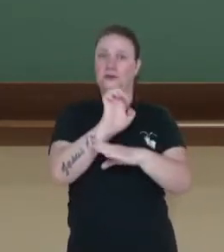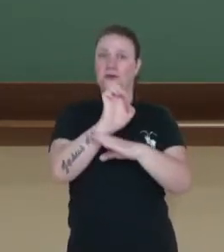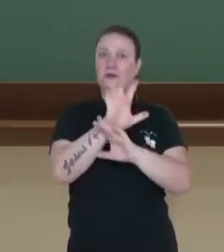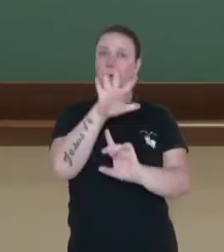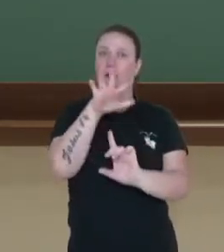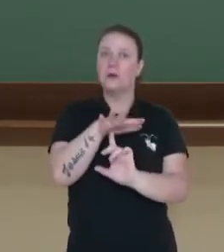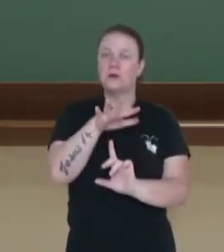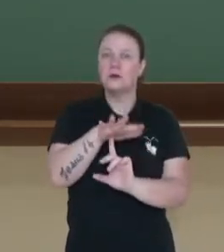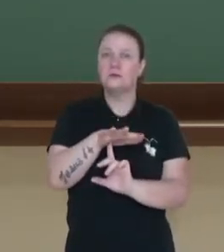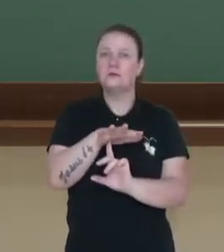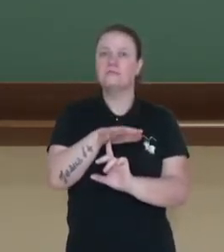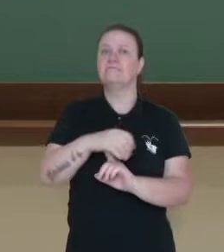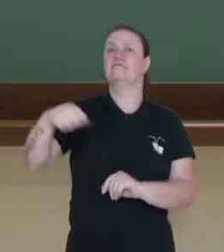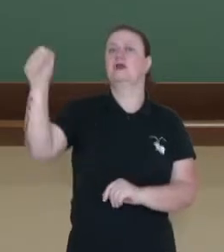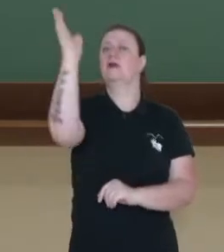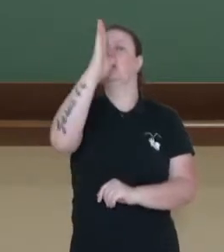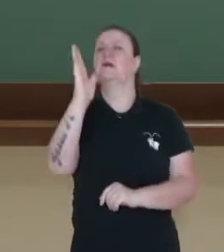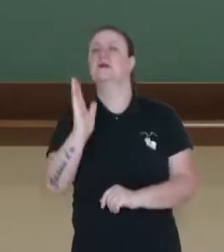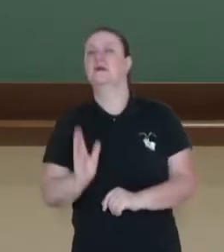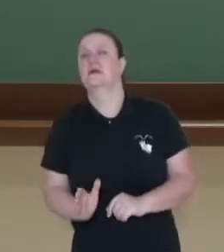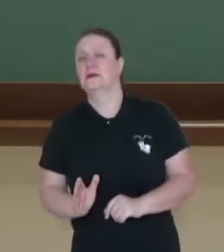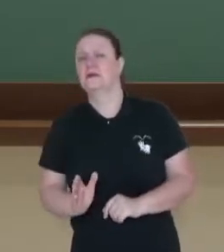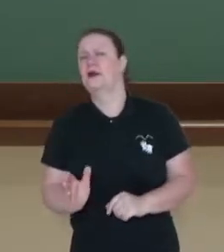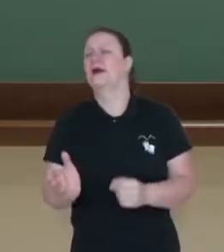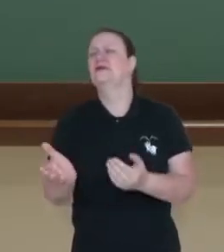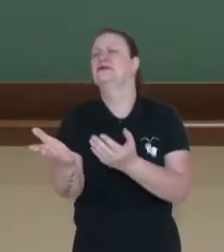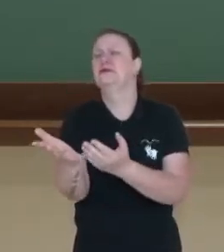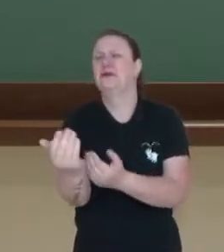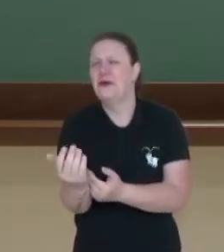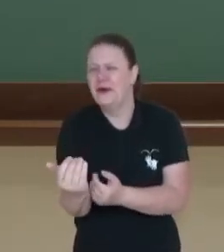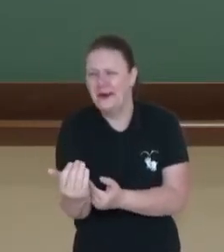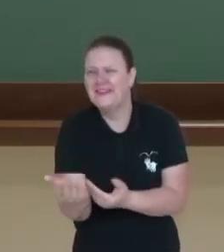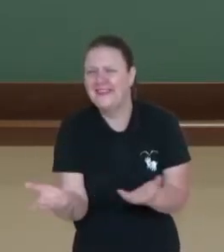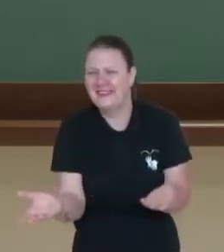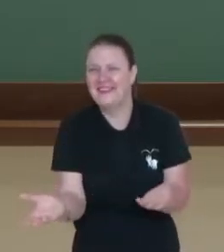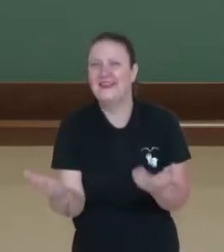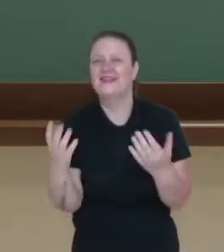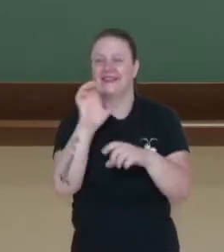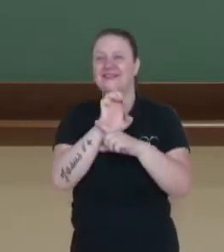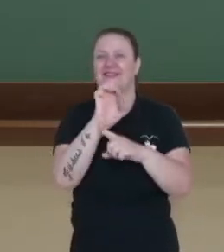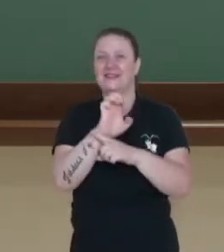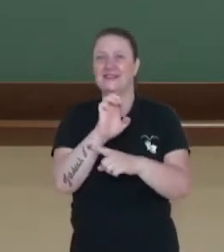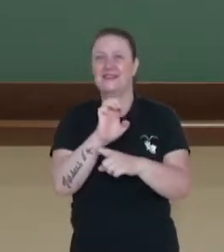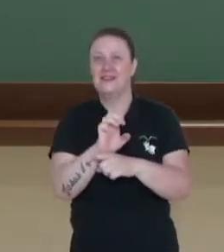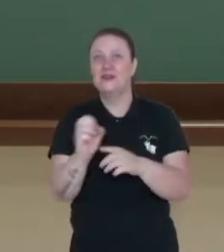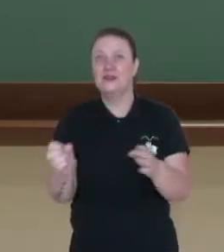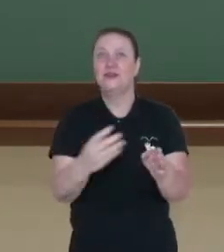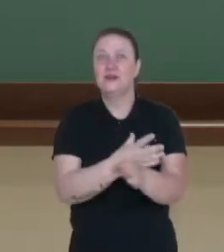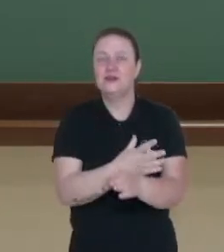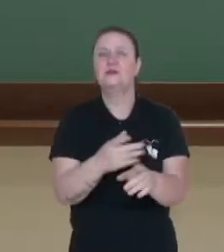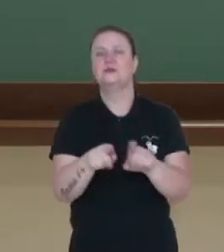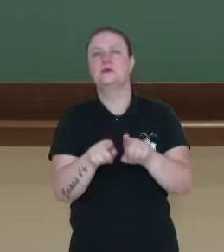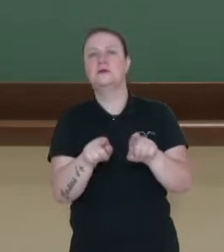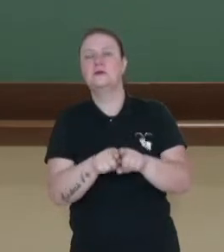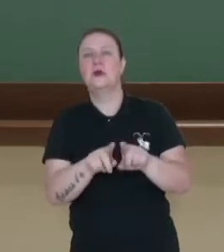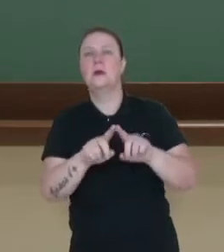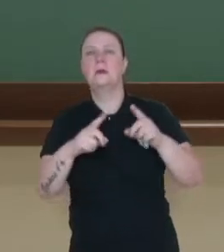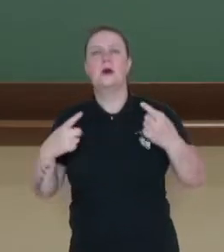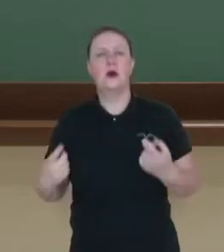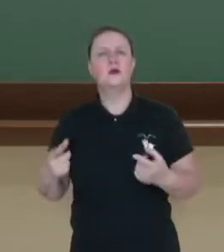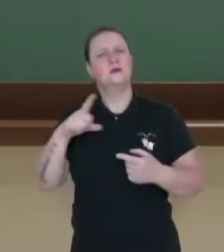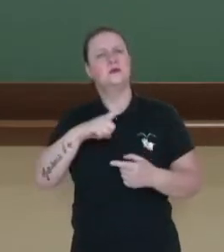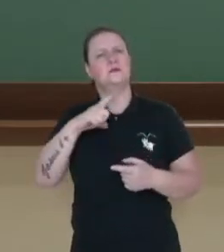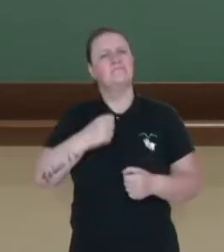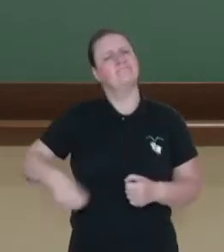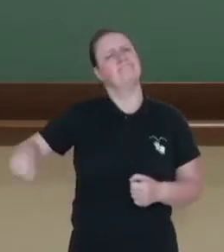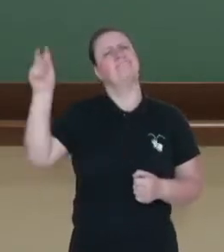Brasil, relativamente novo, né? A gente vai ver aí a data da emancipação política do Paraná, mas que carrega uma